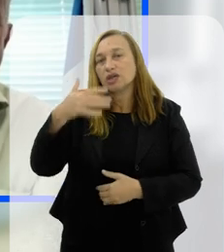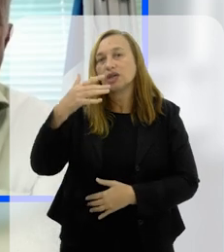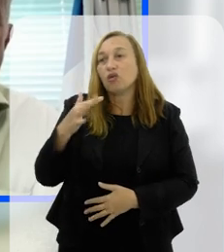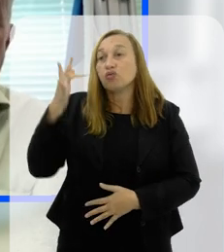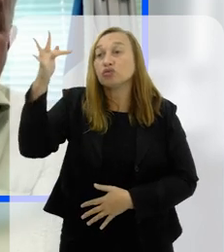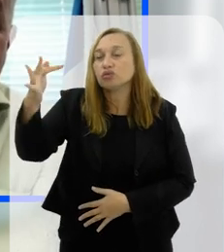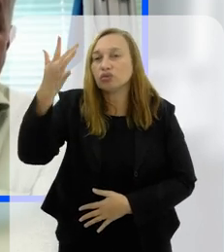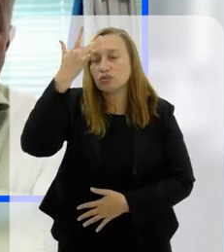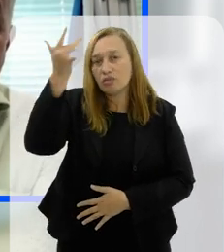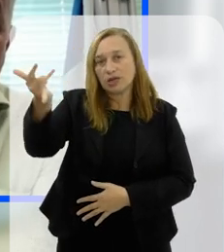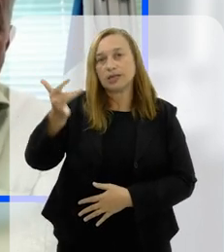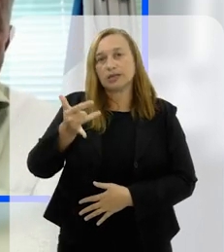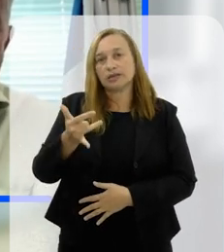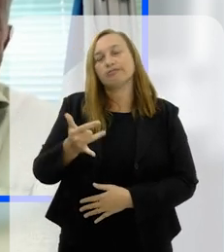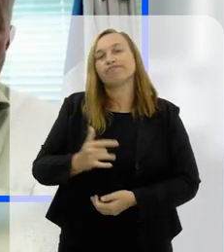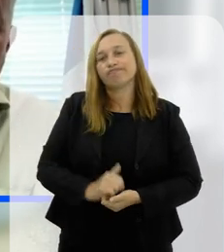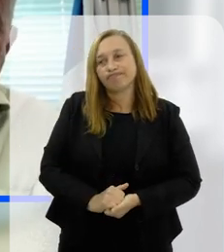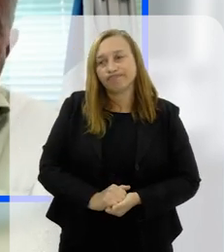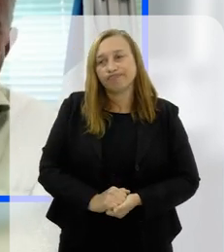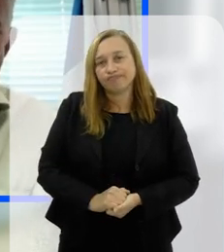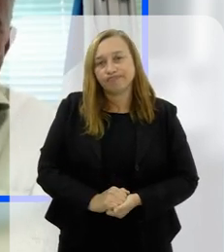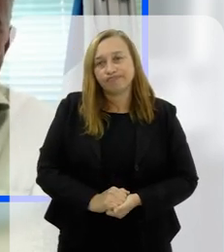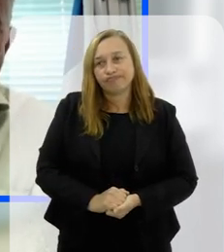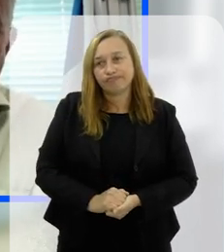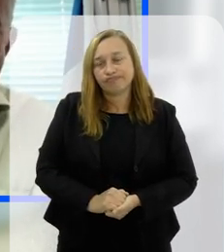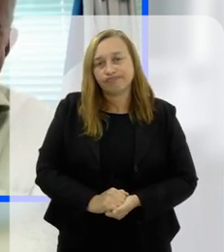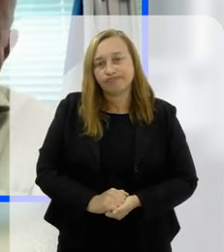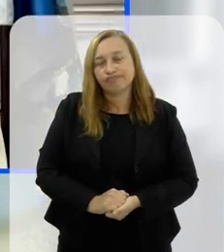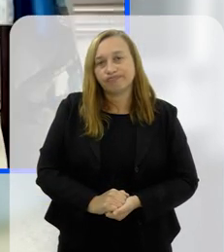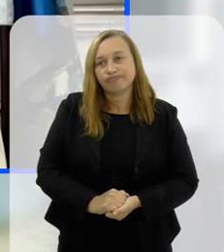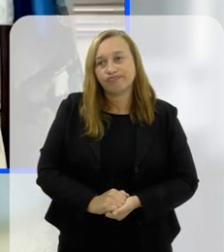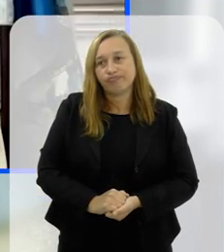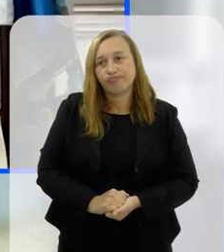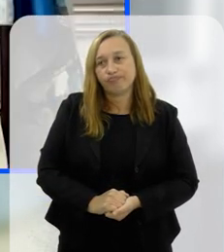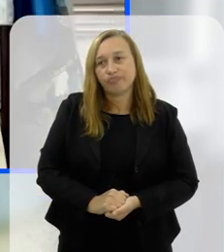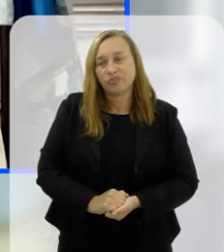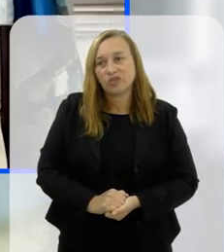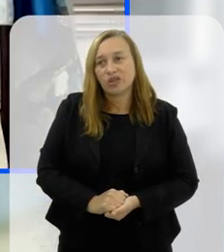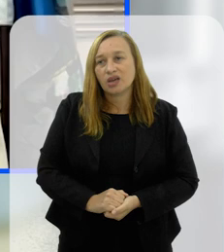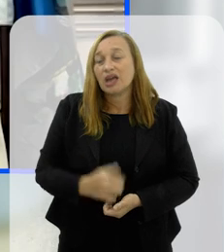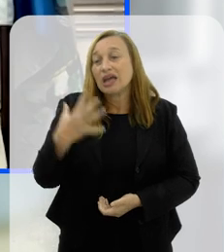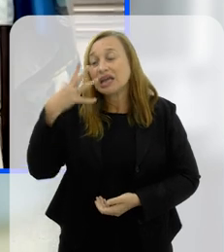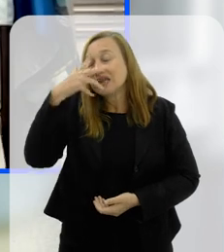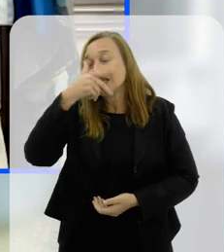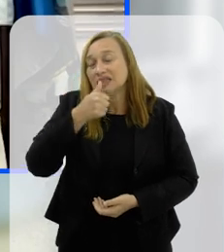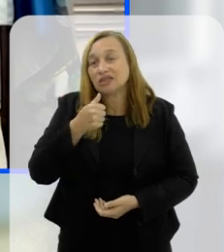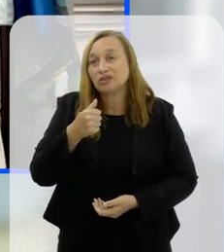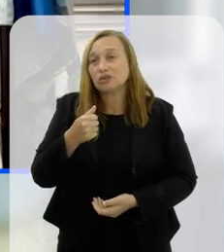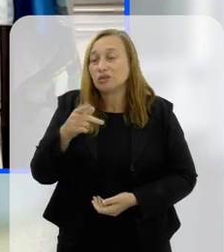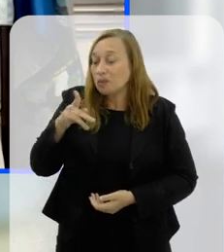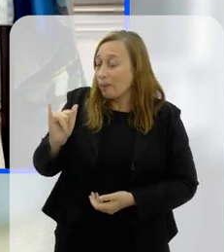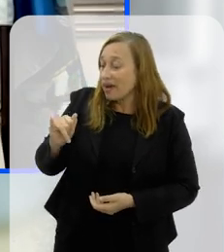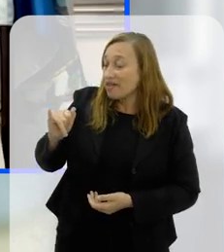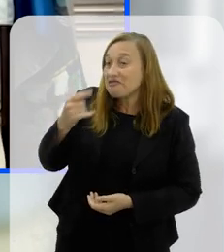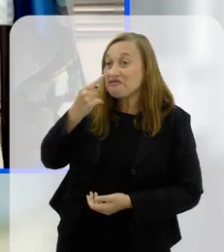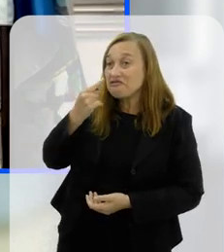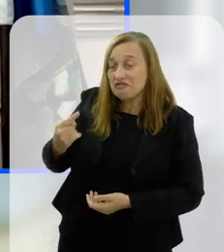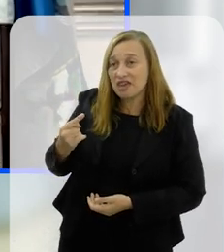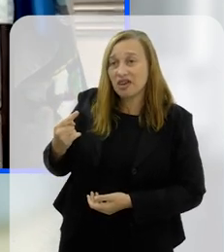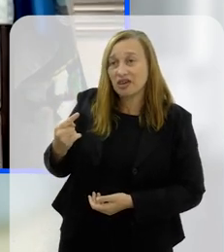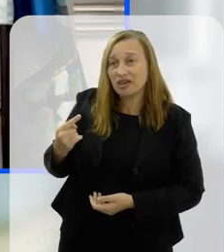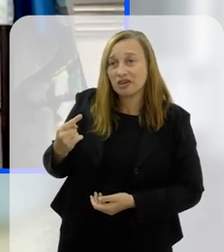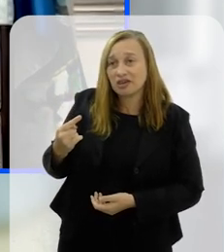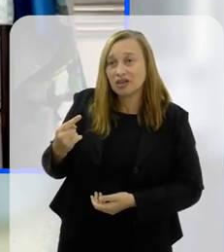que eu amanhã amanhã delas entendeu é o é o futuro é é aquela coisa mais linda quando quando o pai